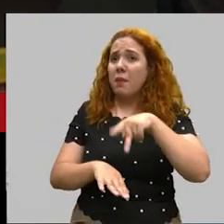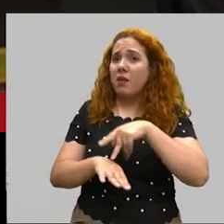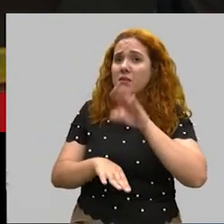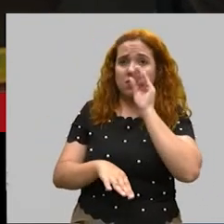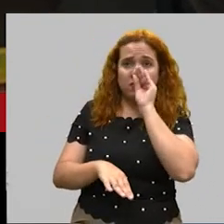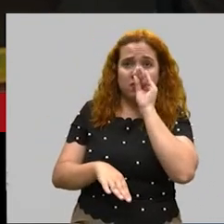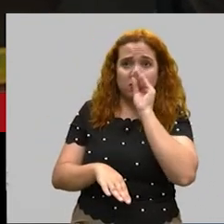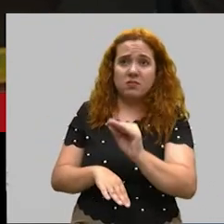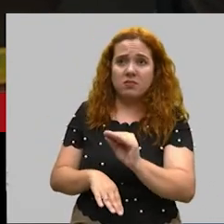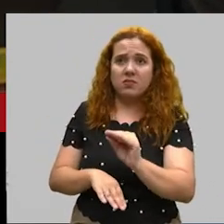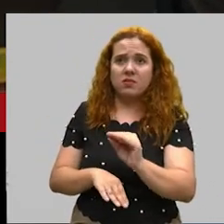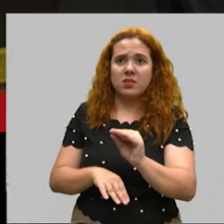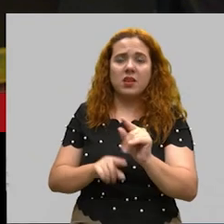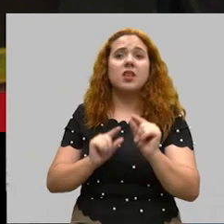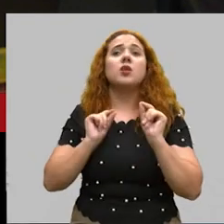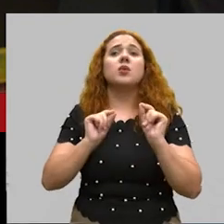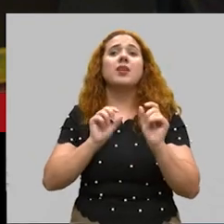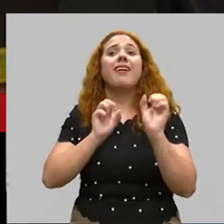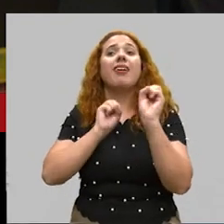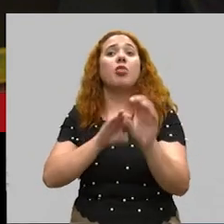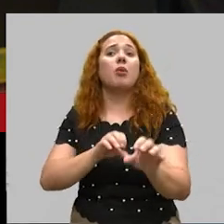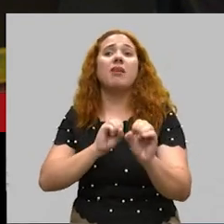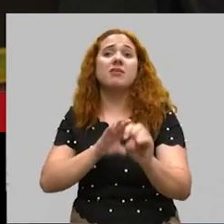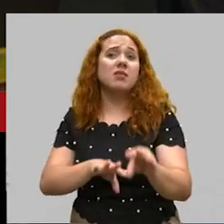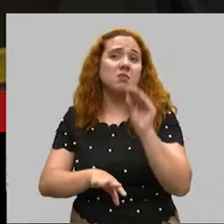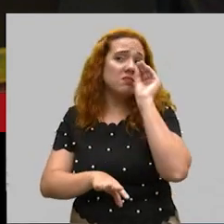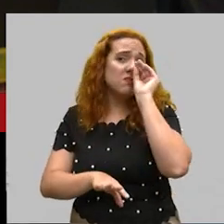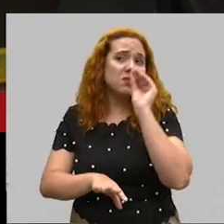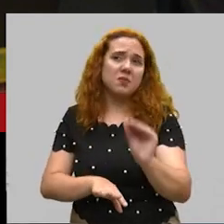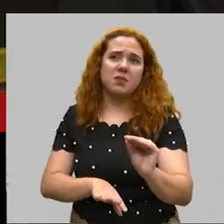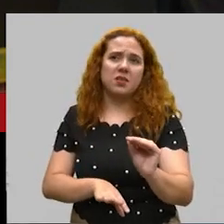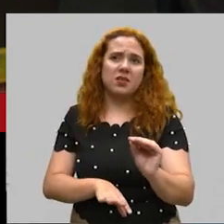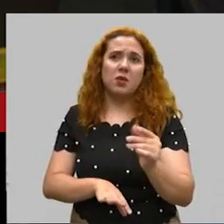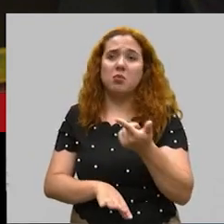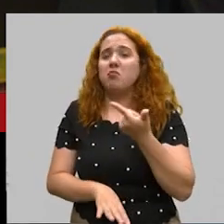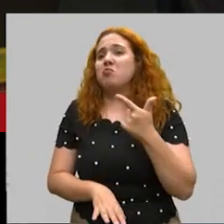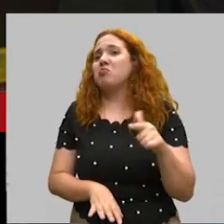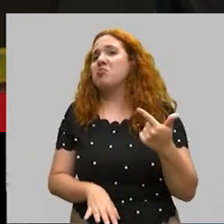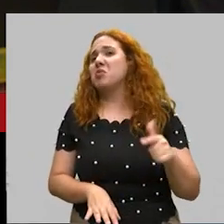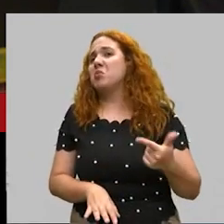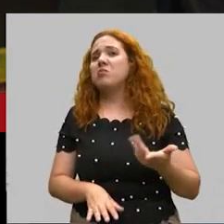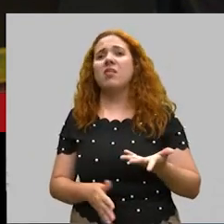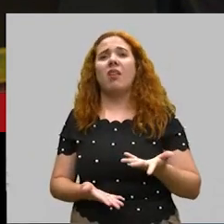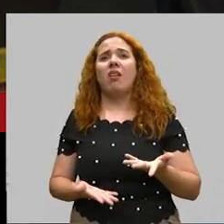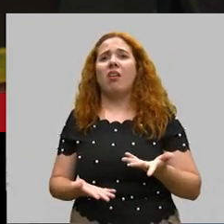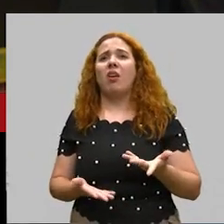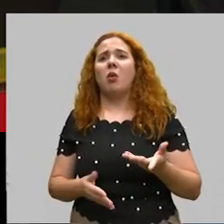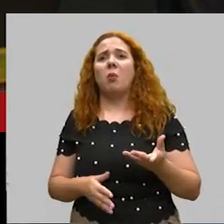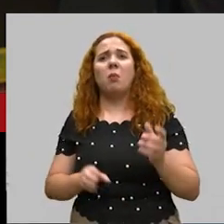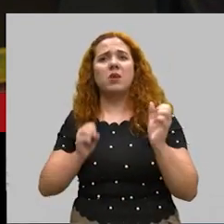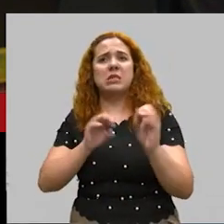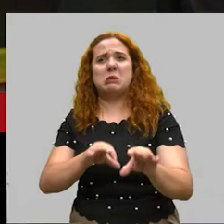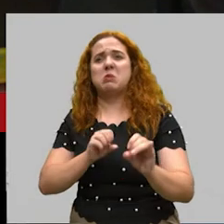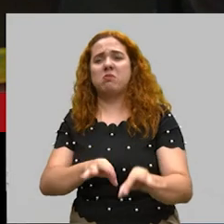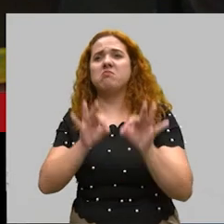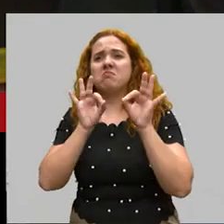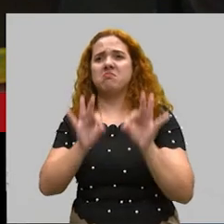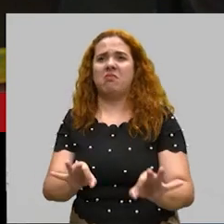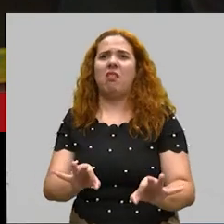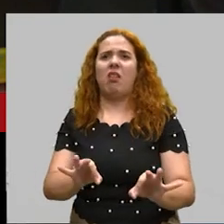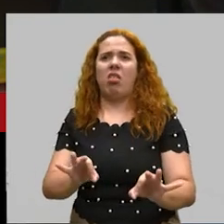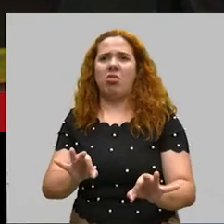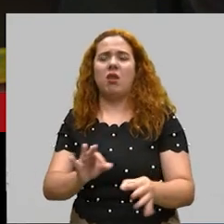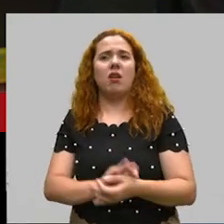é educação o nosso país não tem uma educação de fato ainda consolidada em